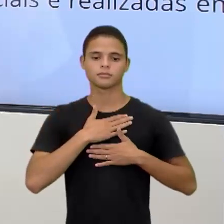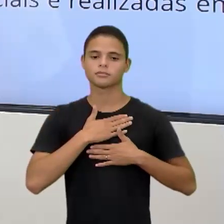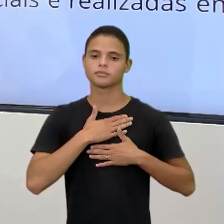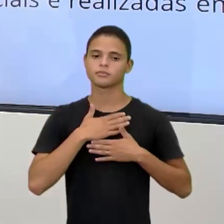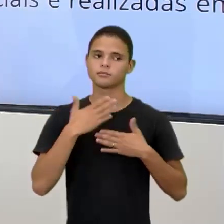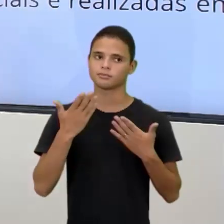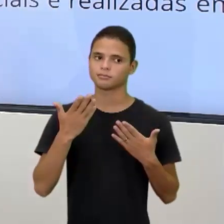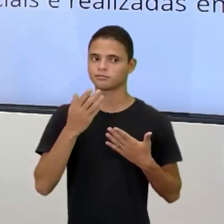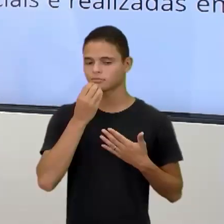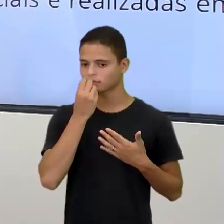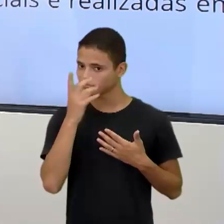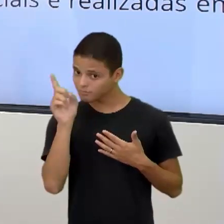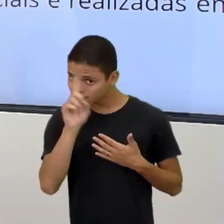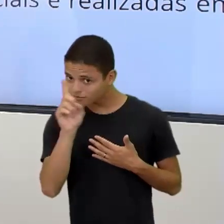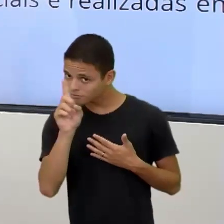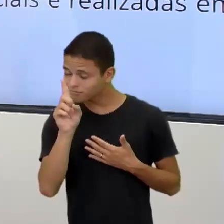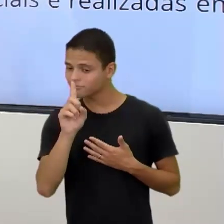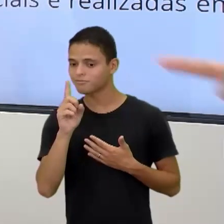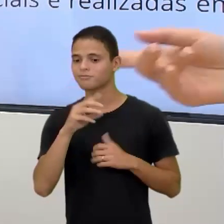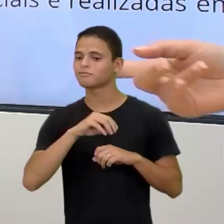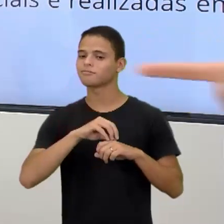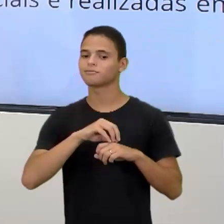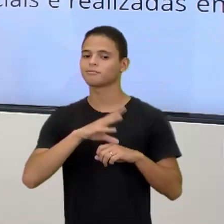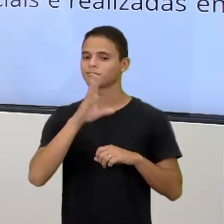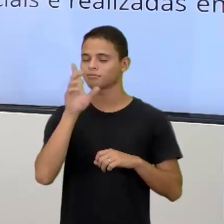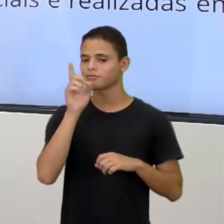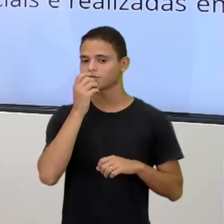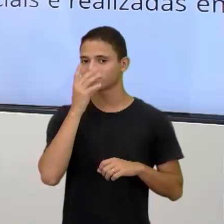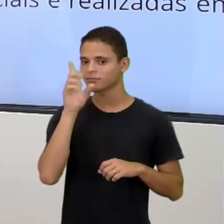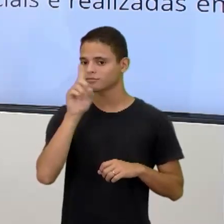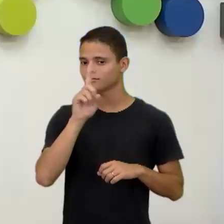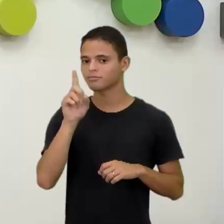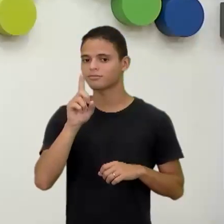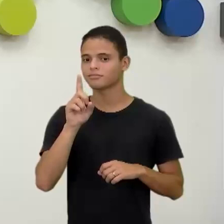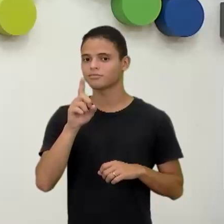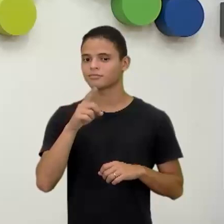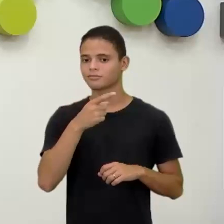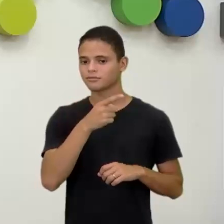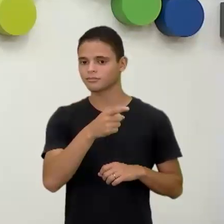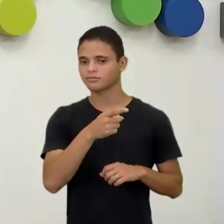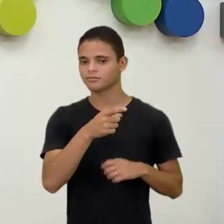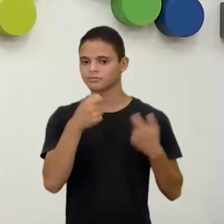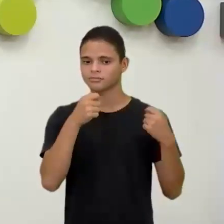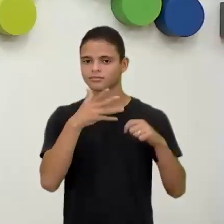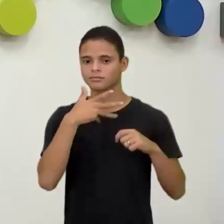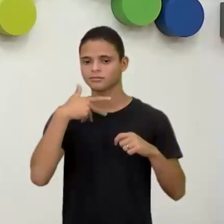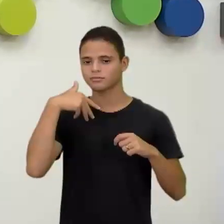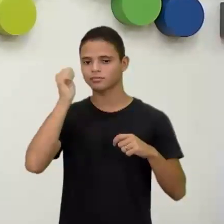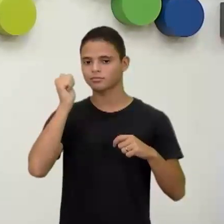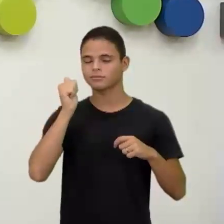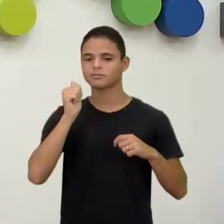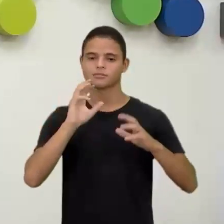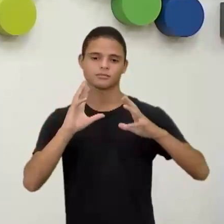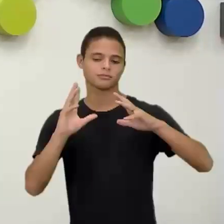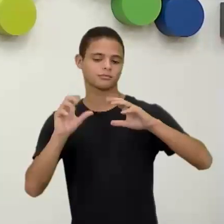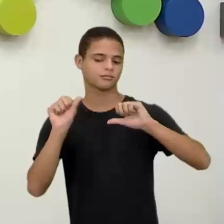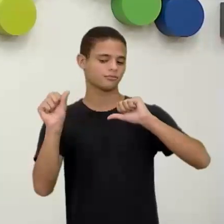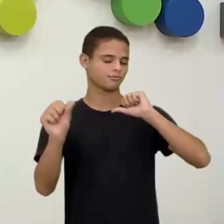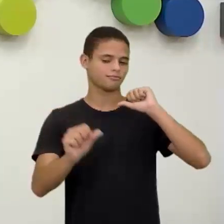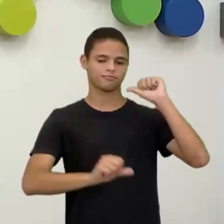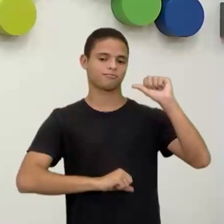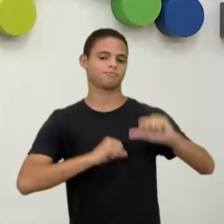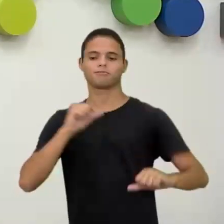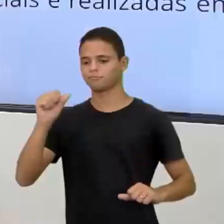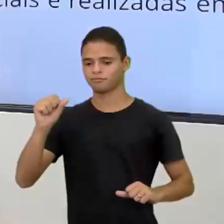Não acho que é uma boa dica, não, viu, Leonardo? Porque entra naquilo que a gente falou, né? Então você precisa melhorar por completo, porque então, ser melhor do que eu sou não especificou. Ser melhor do